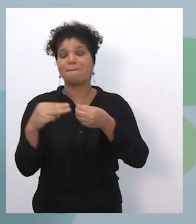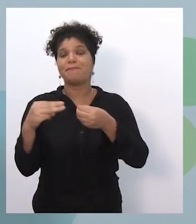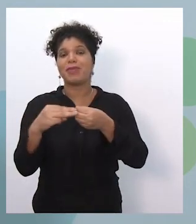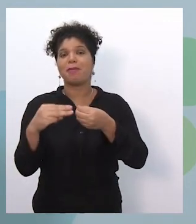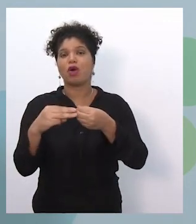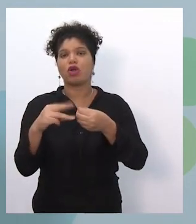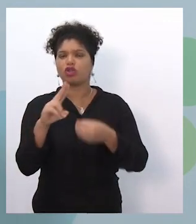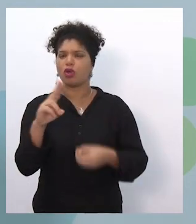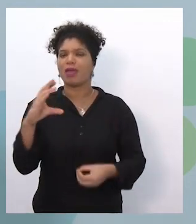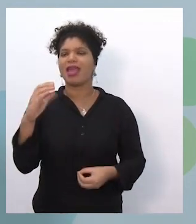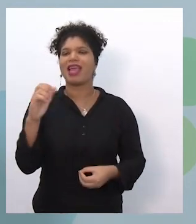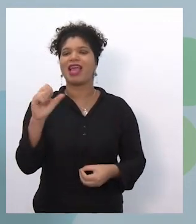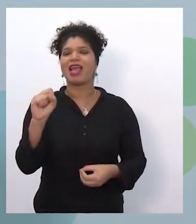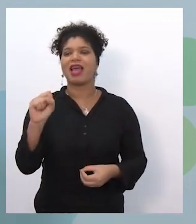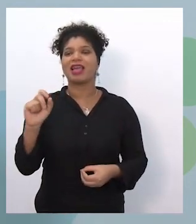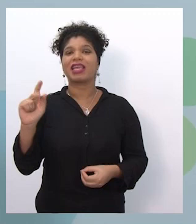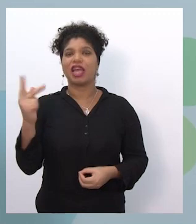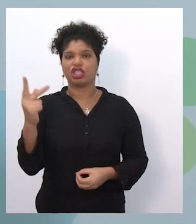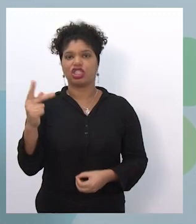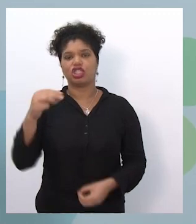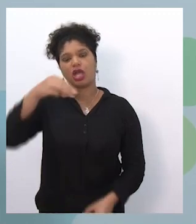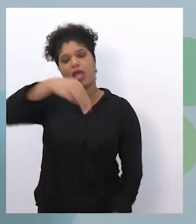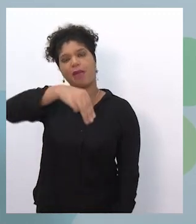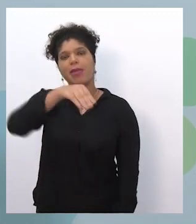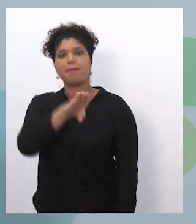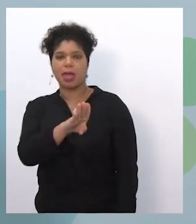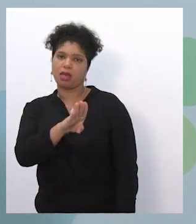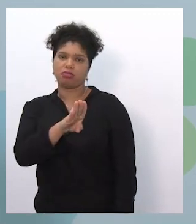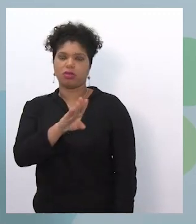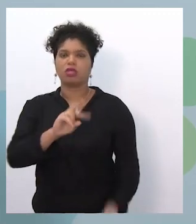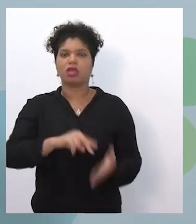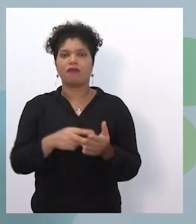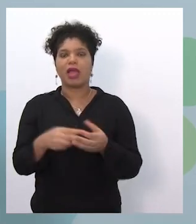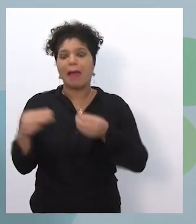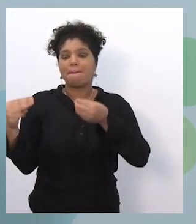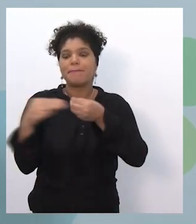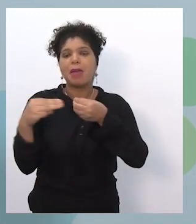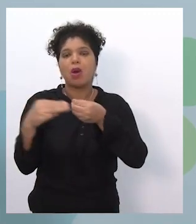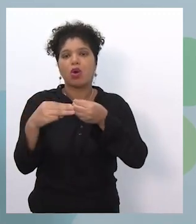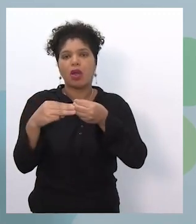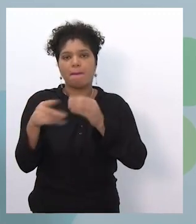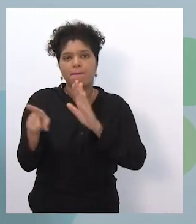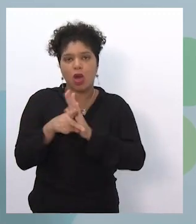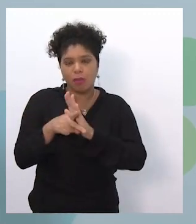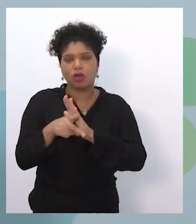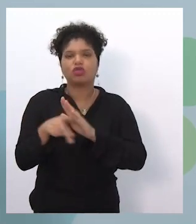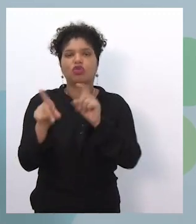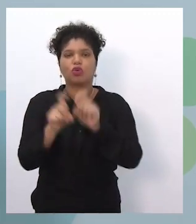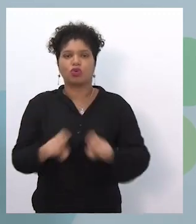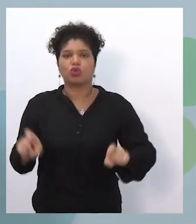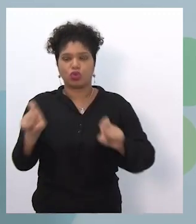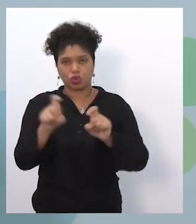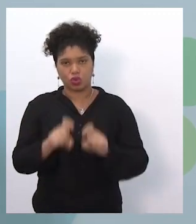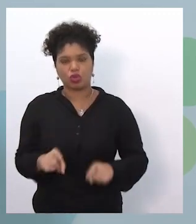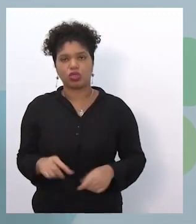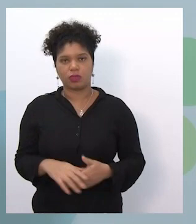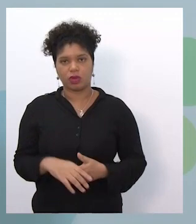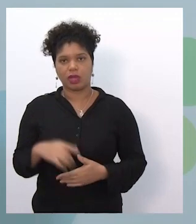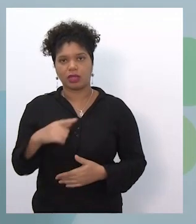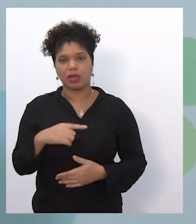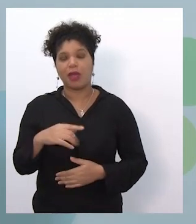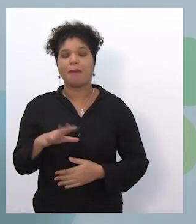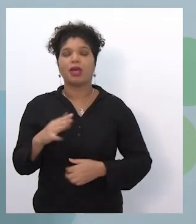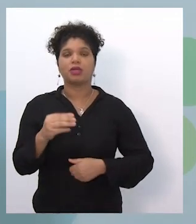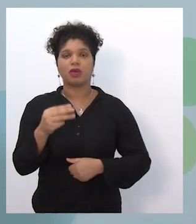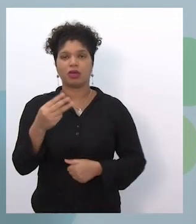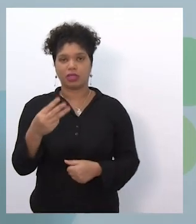memória, né, é o MB, né, que Rodrigo, o cache é a memória. Então, também vocês vão ver que vai ter de